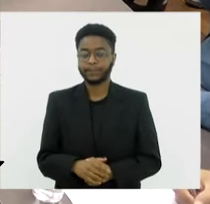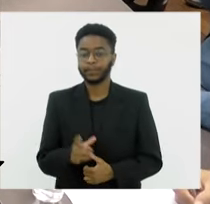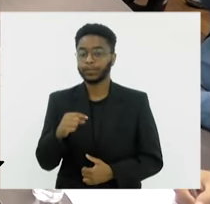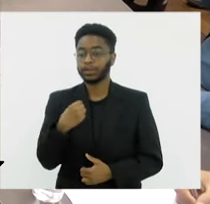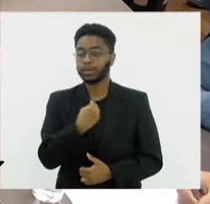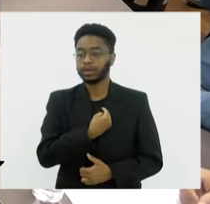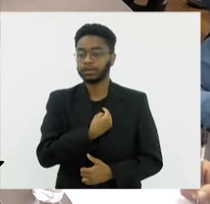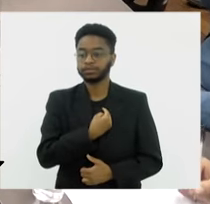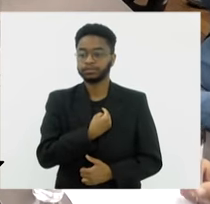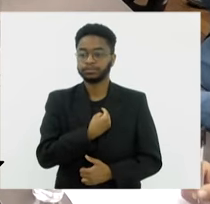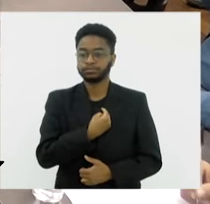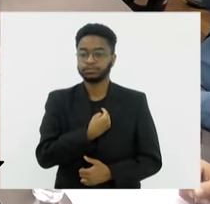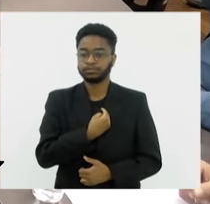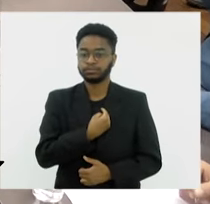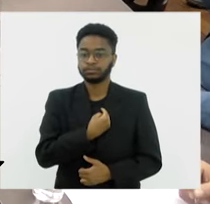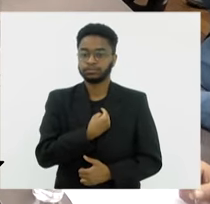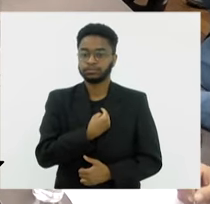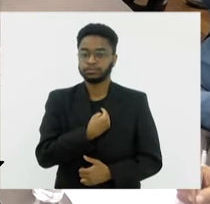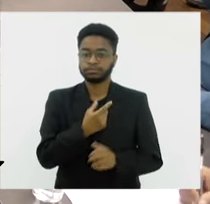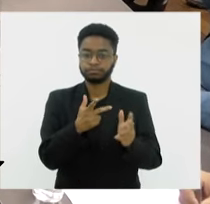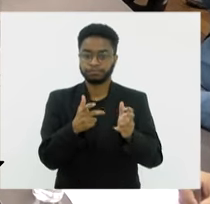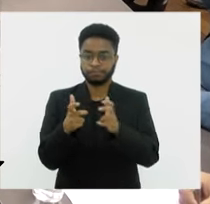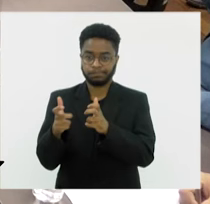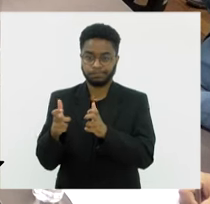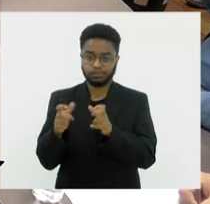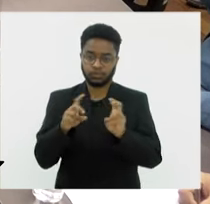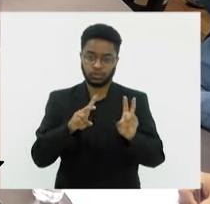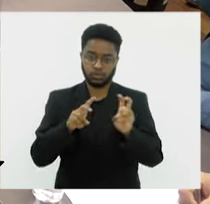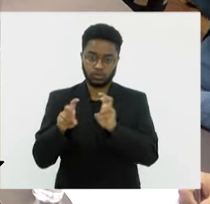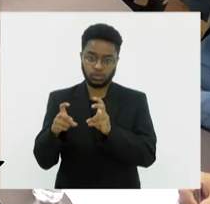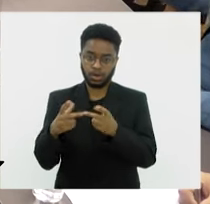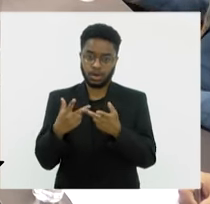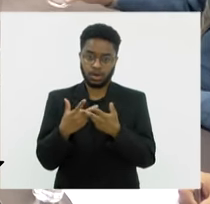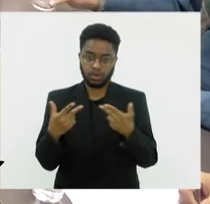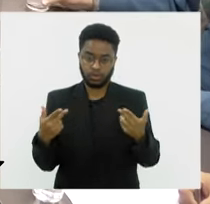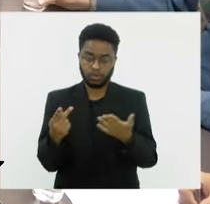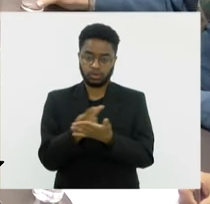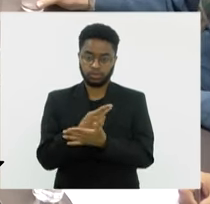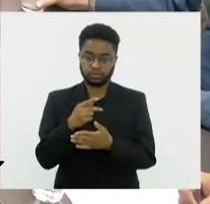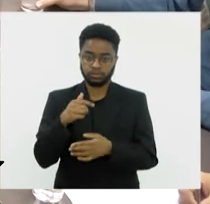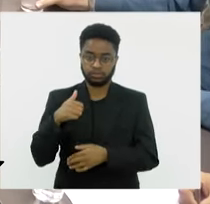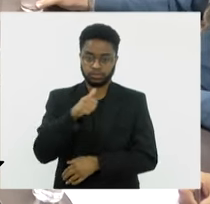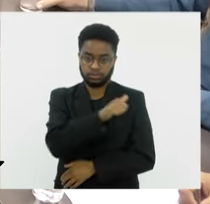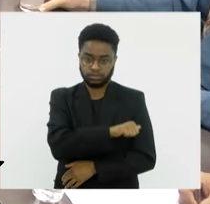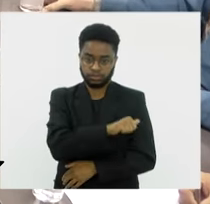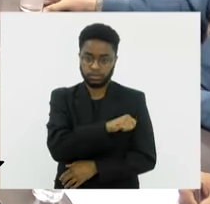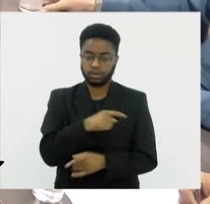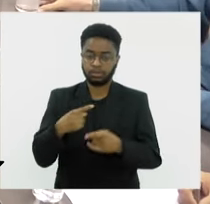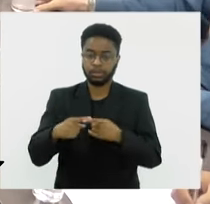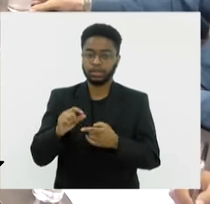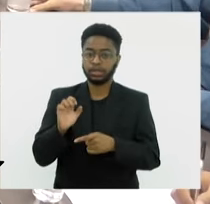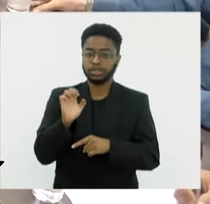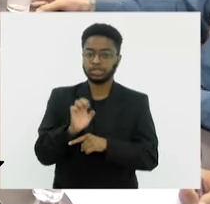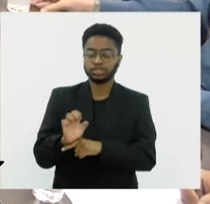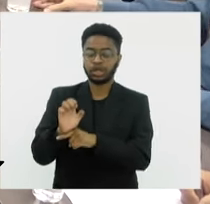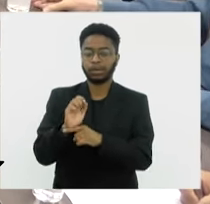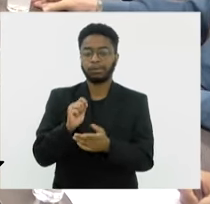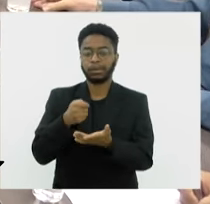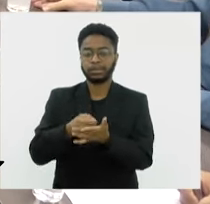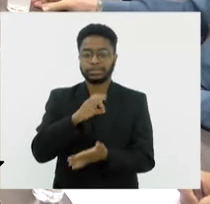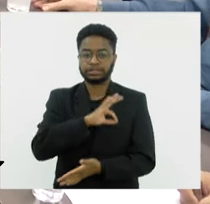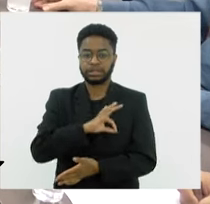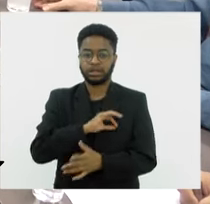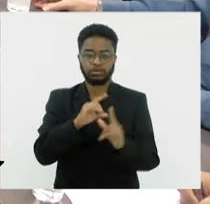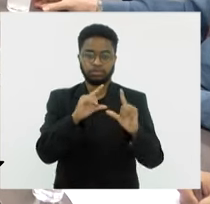situação um pouco sui generis no estado do Rio de Janeiro, em que o Estado está pagando salários tão baixos para os